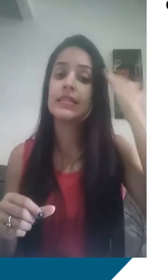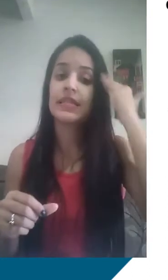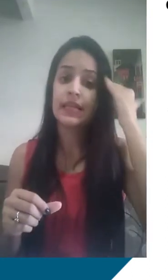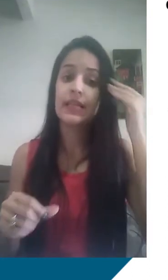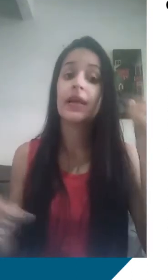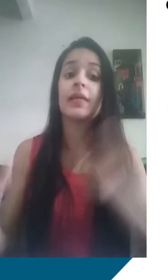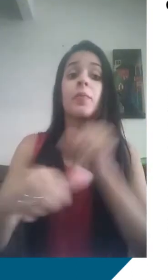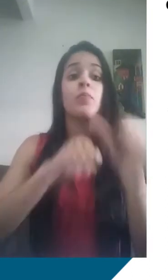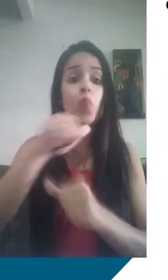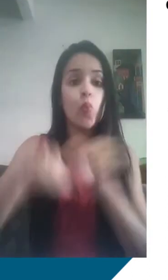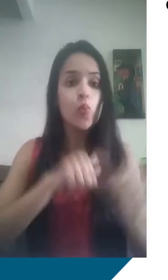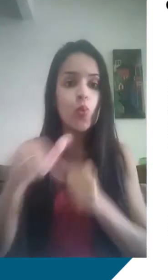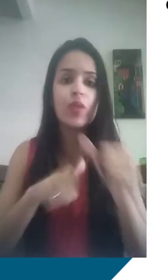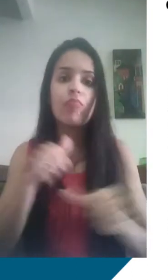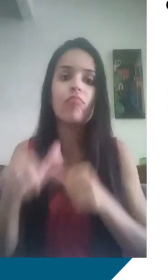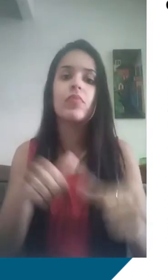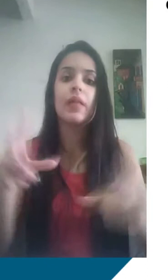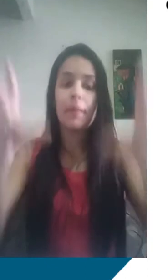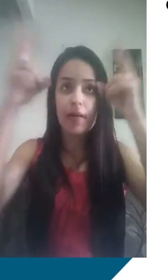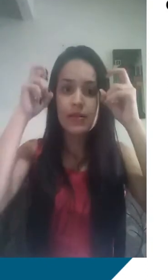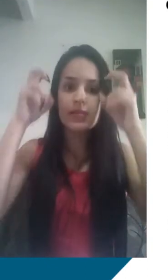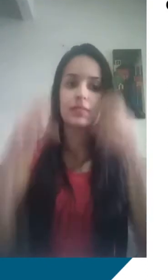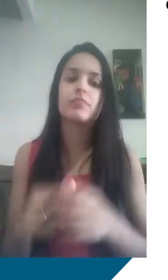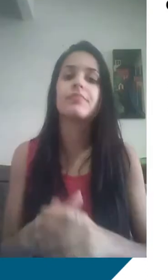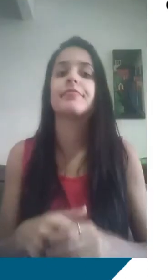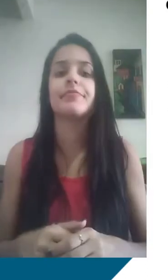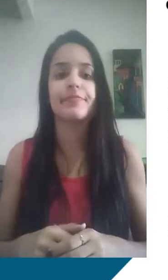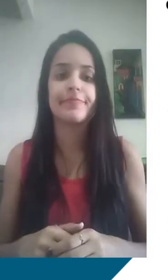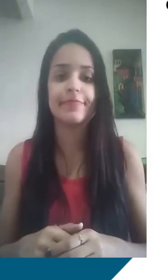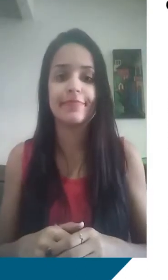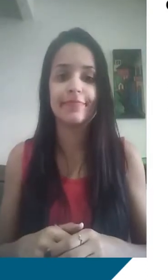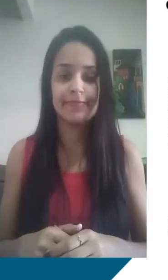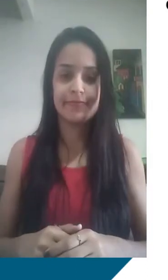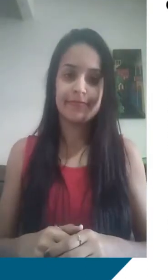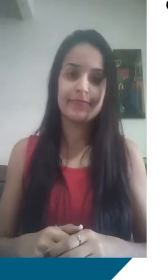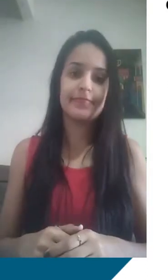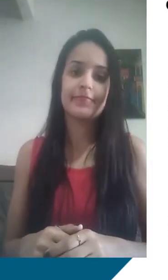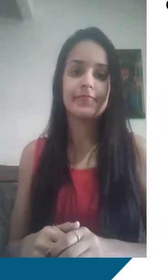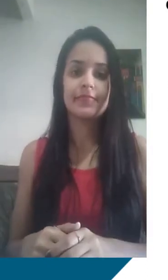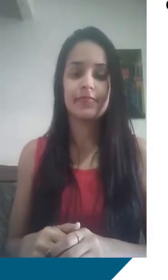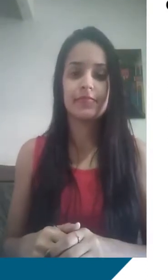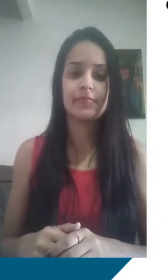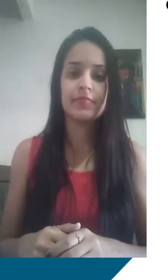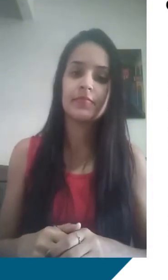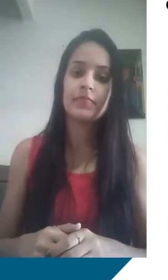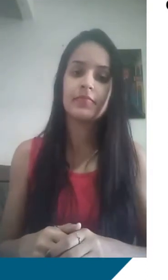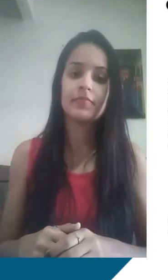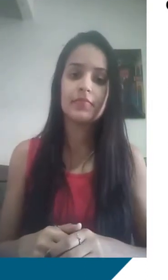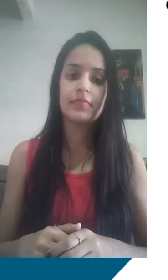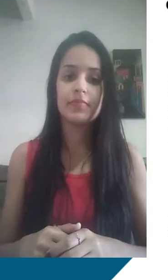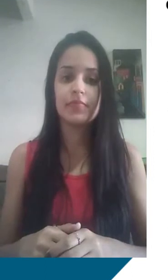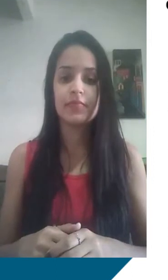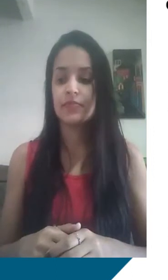Ramos, presente na obra Infância. No pequeno fragmento, o autor narra uma experiência pessoal, e por